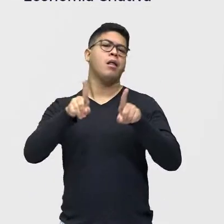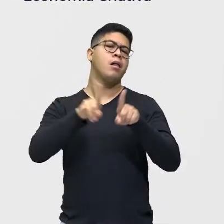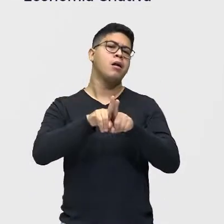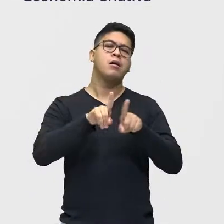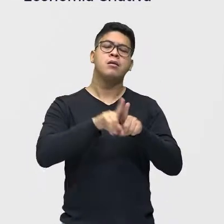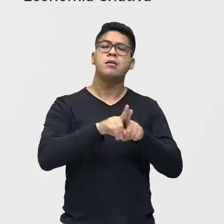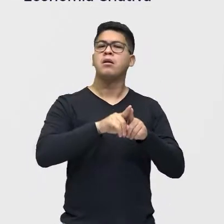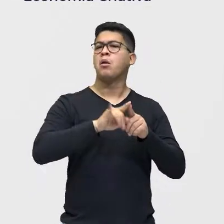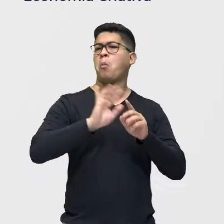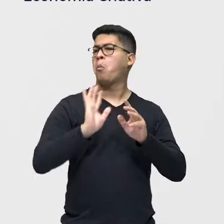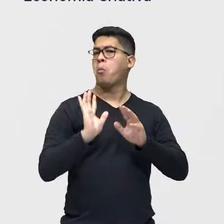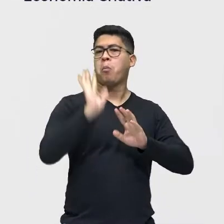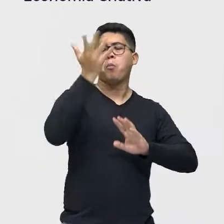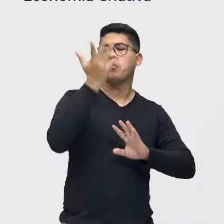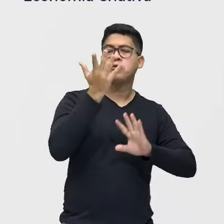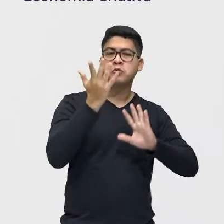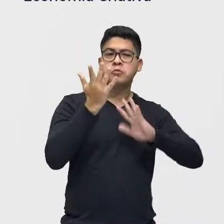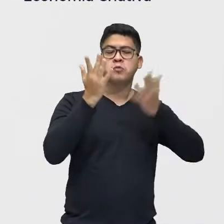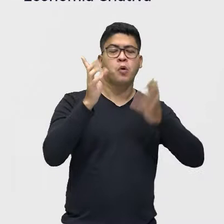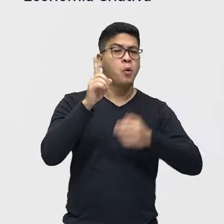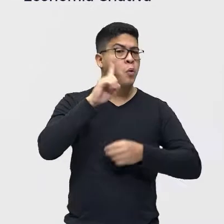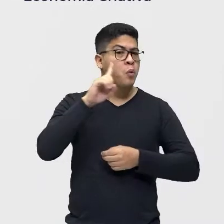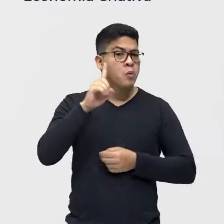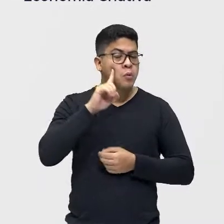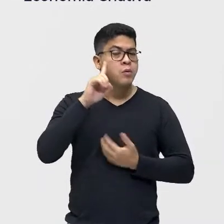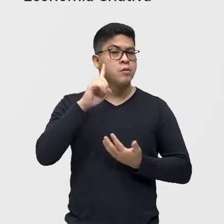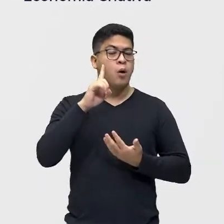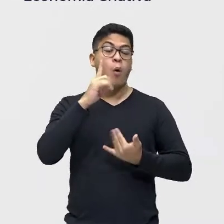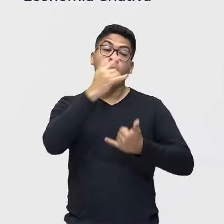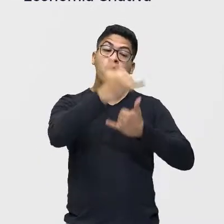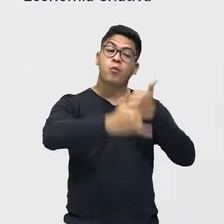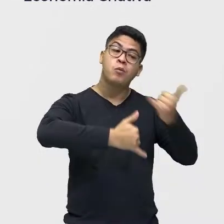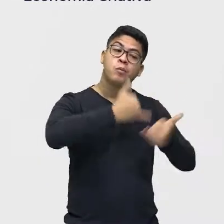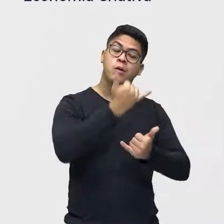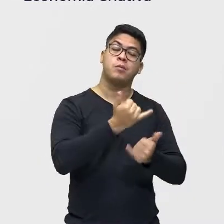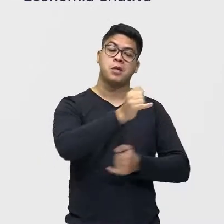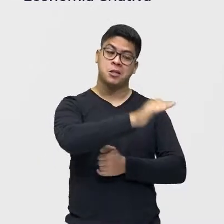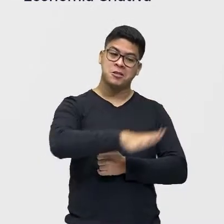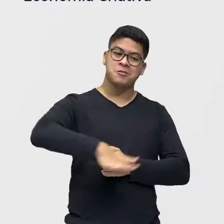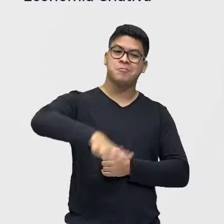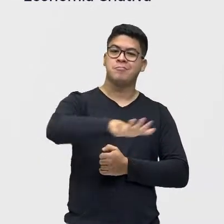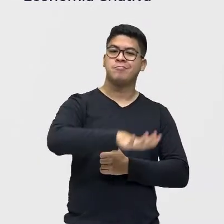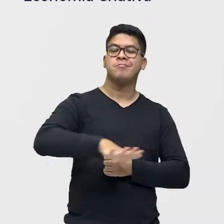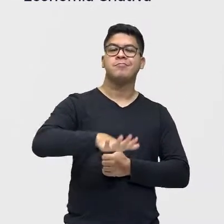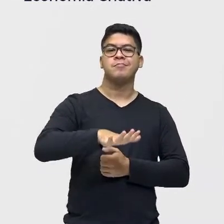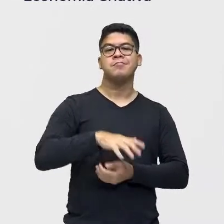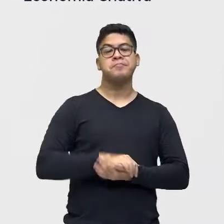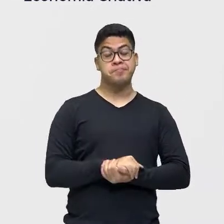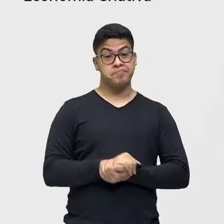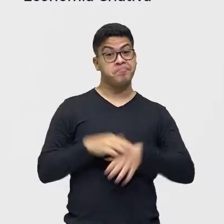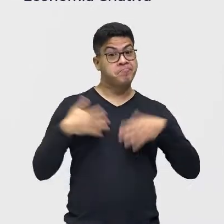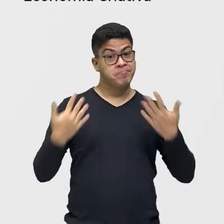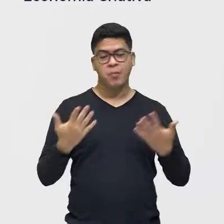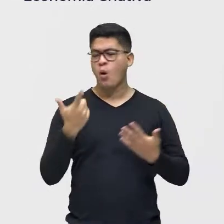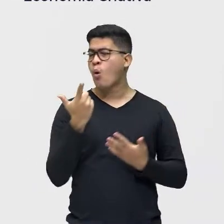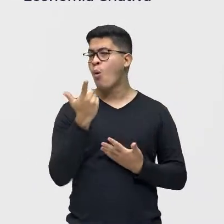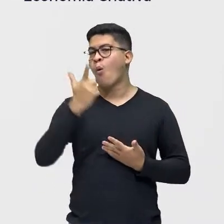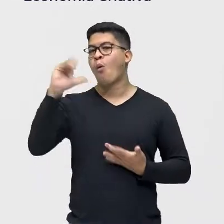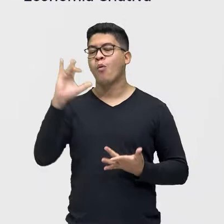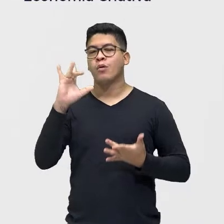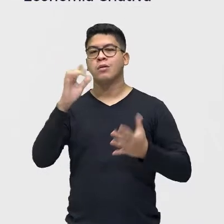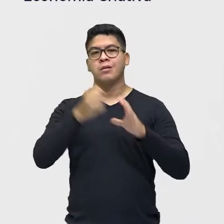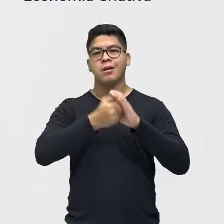do cotidiano e brincadeiras de uma determinada região, certo? Uma outra característica que é